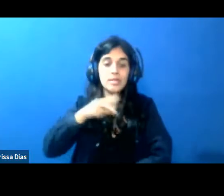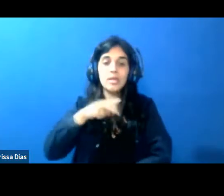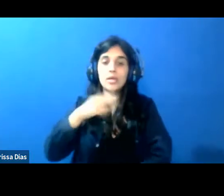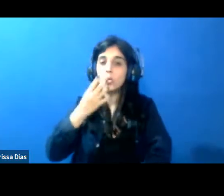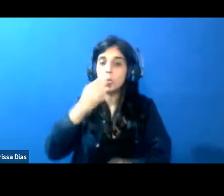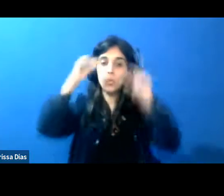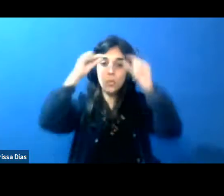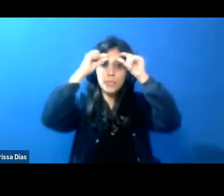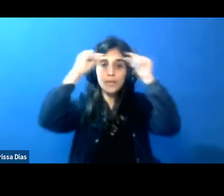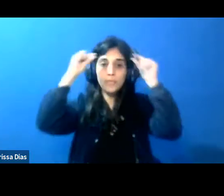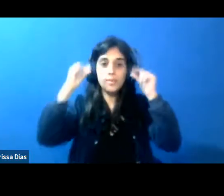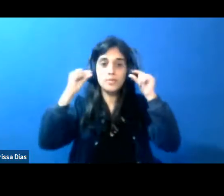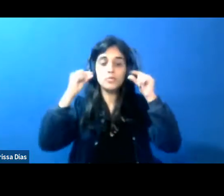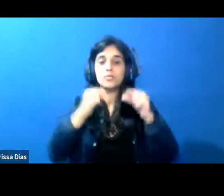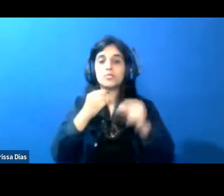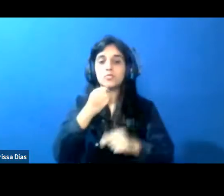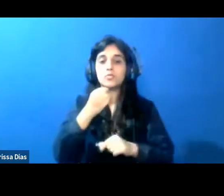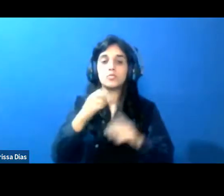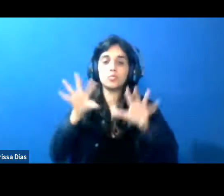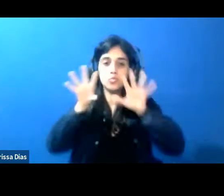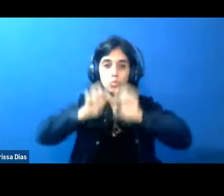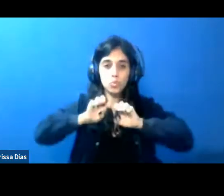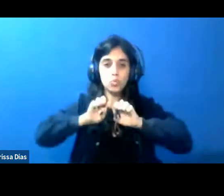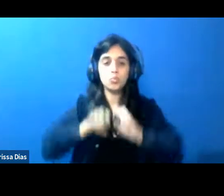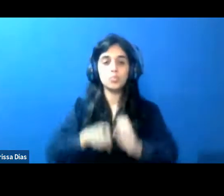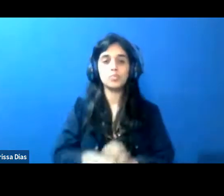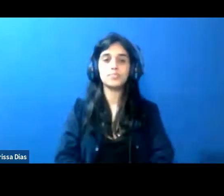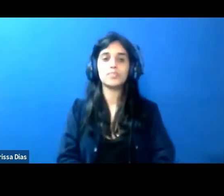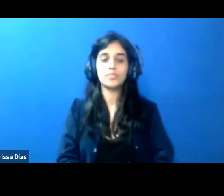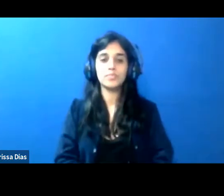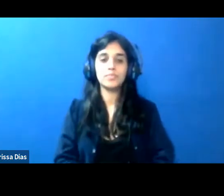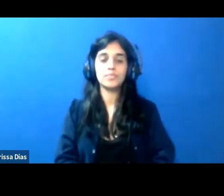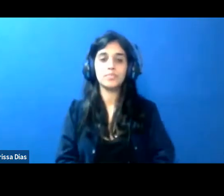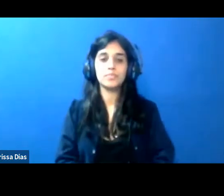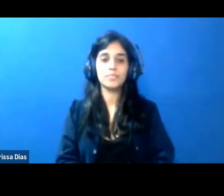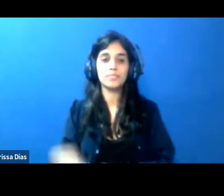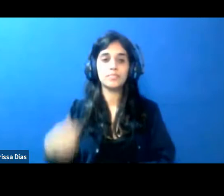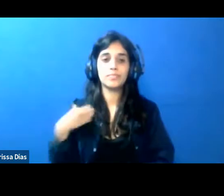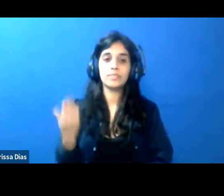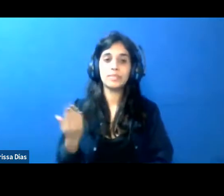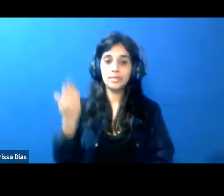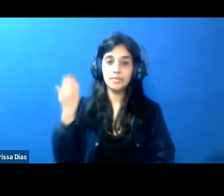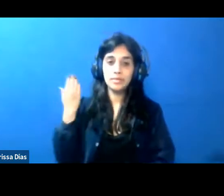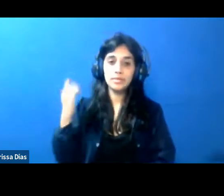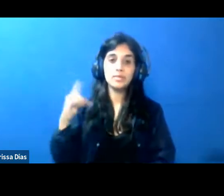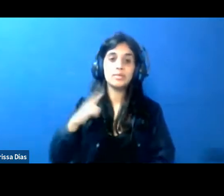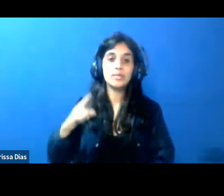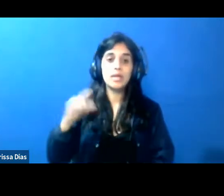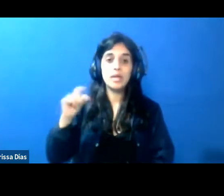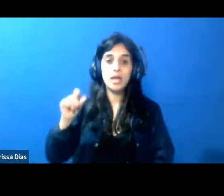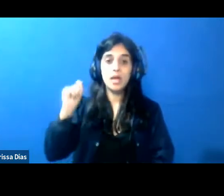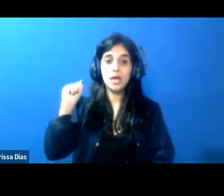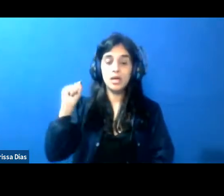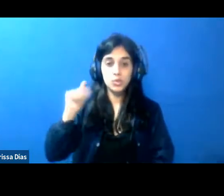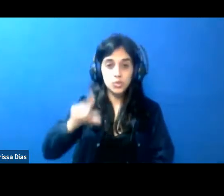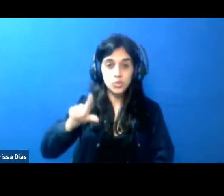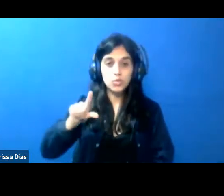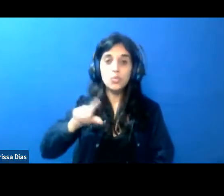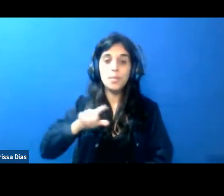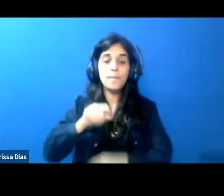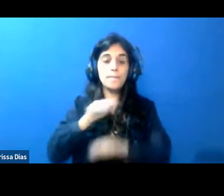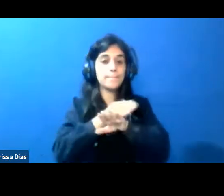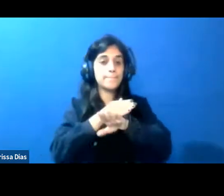escuras. Atrás de mim, eu tenho uma parede azul com branca, e na porta